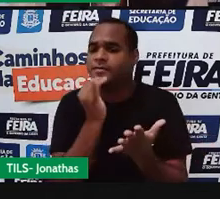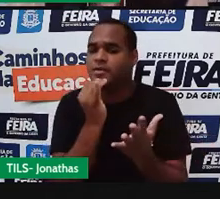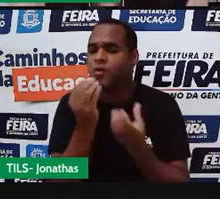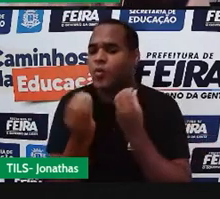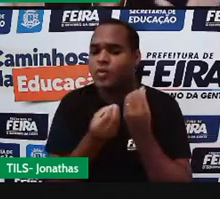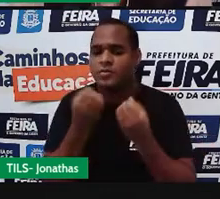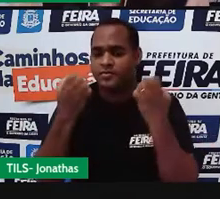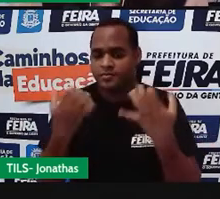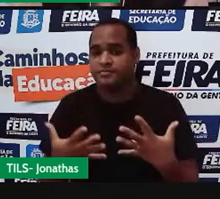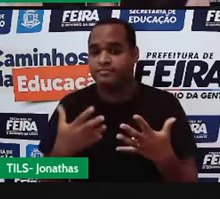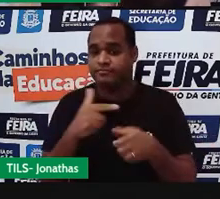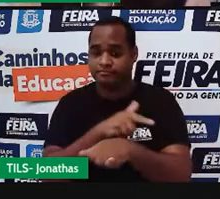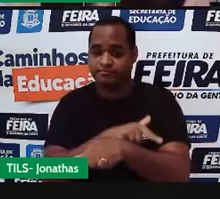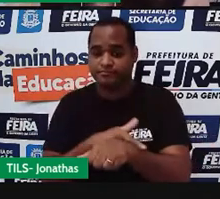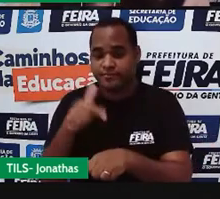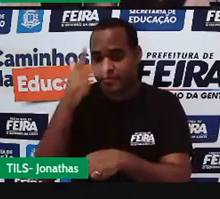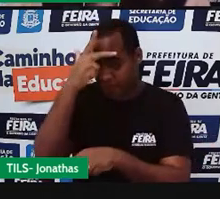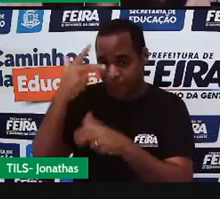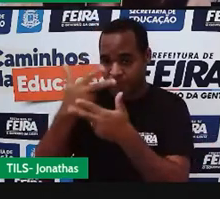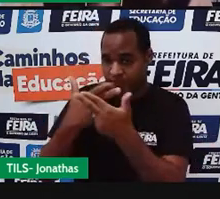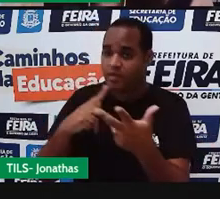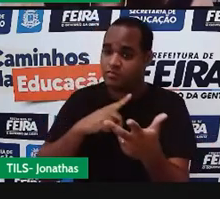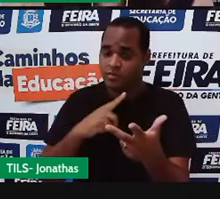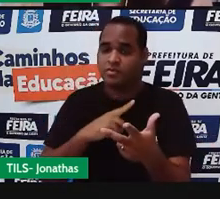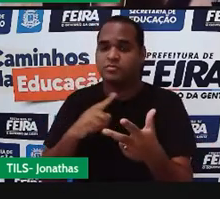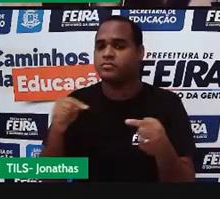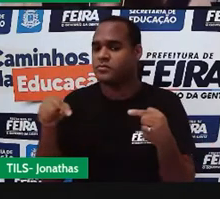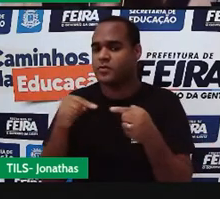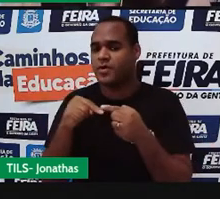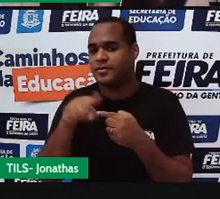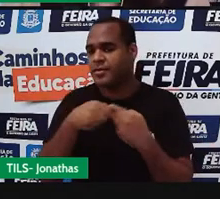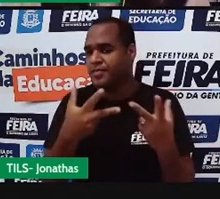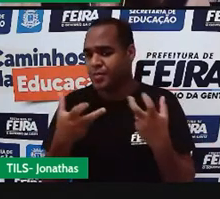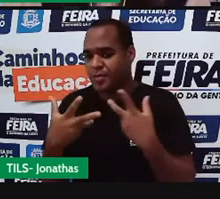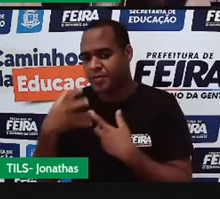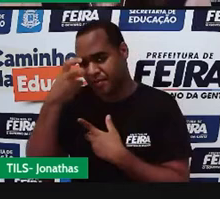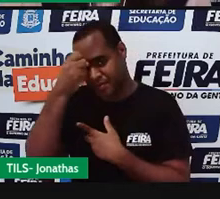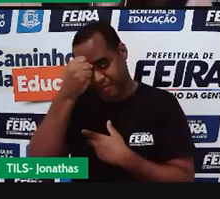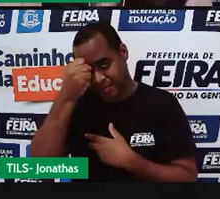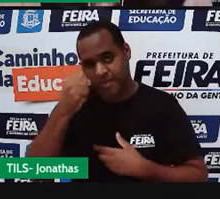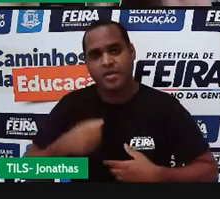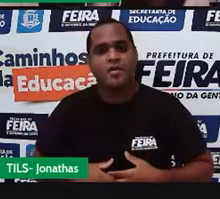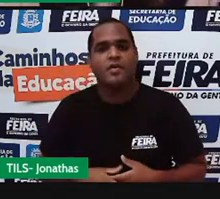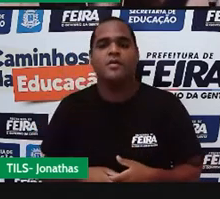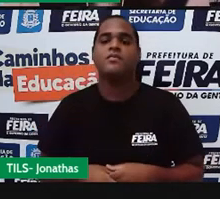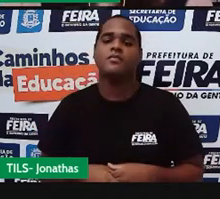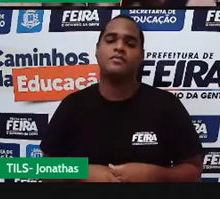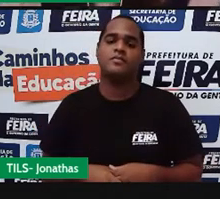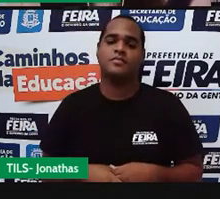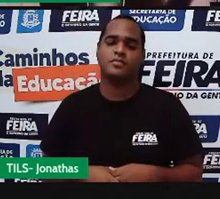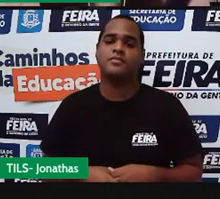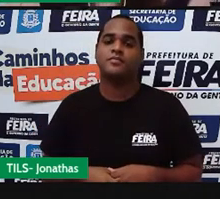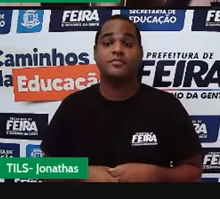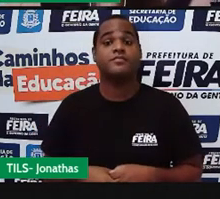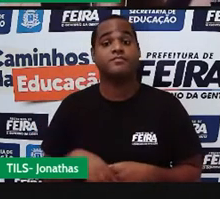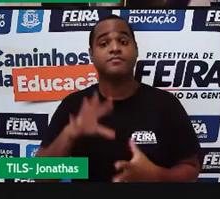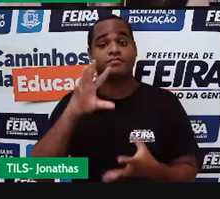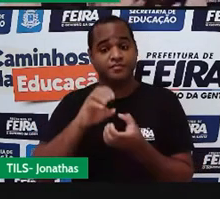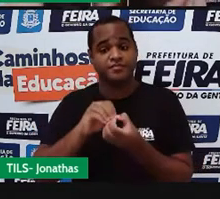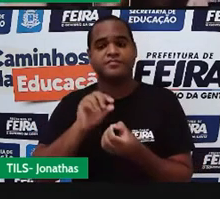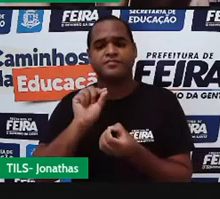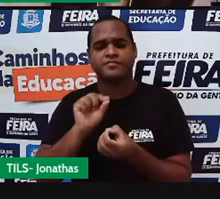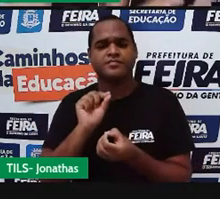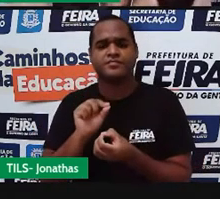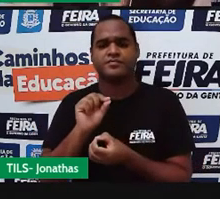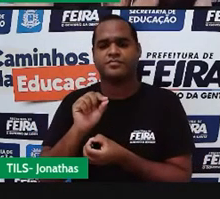dos seres humanos que a gente vai começar a tratar agora e o resumo é isso que eu falei para